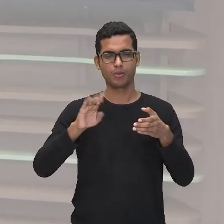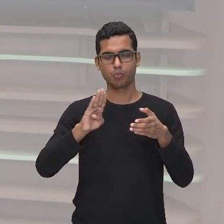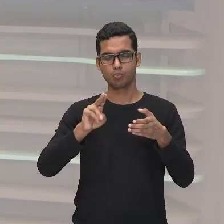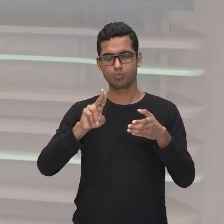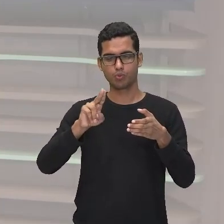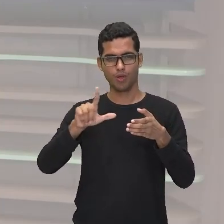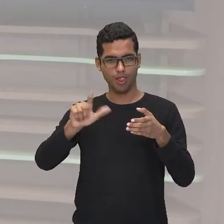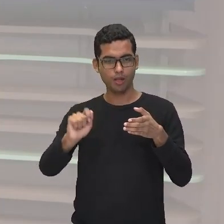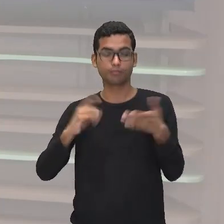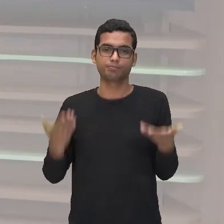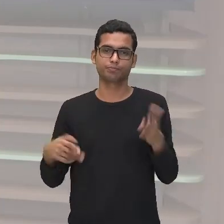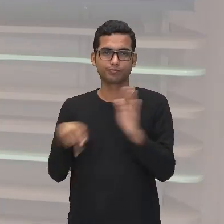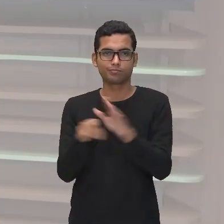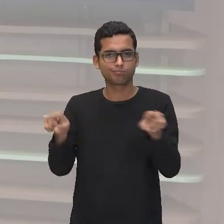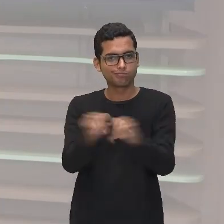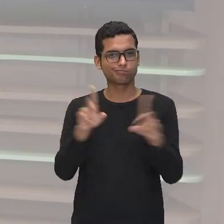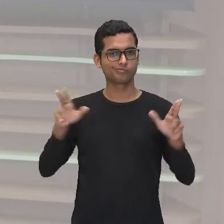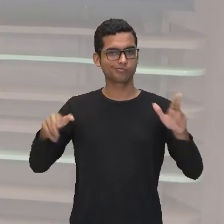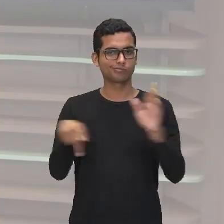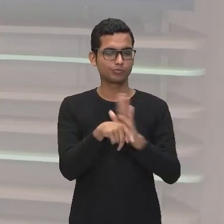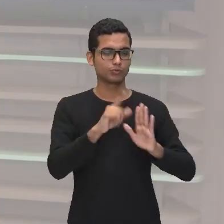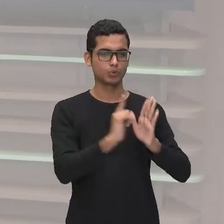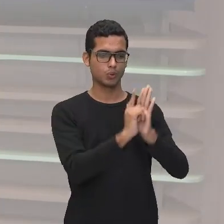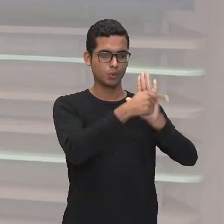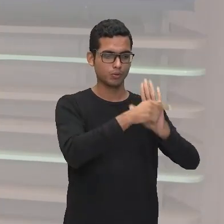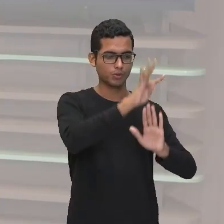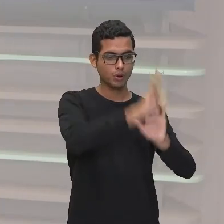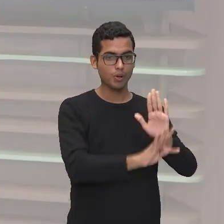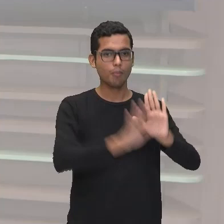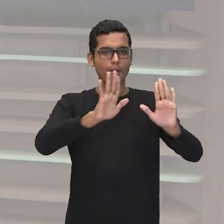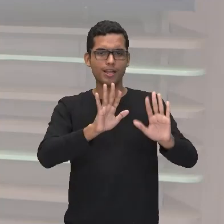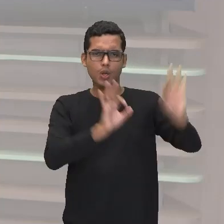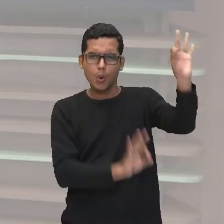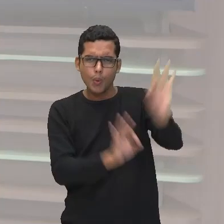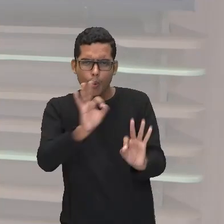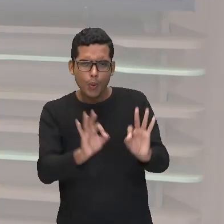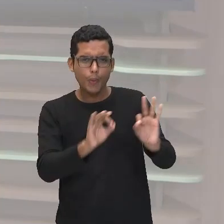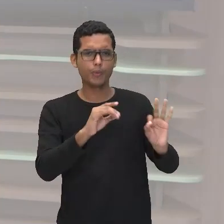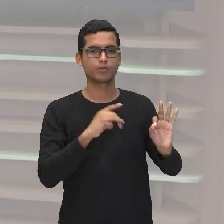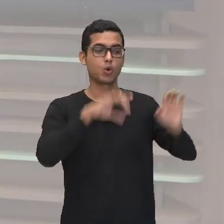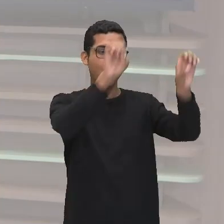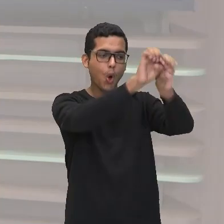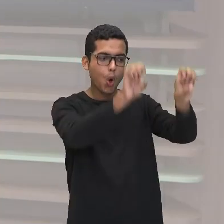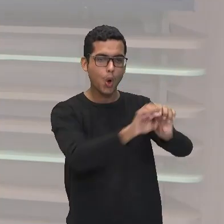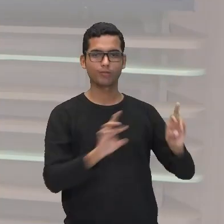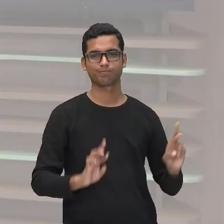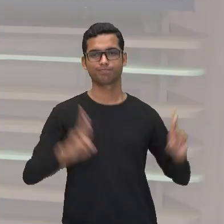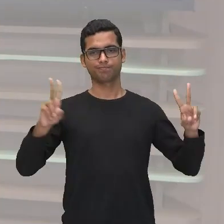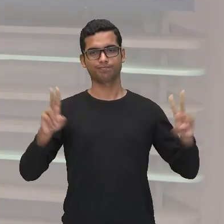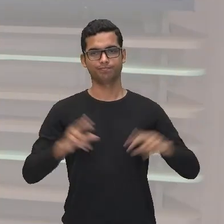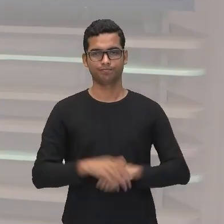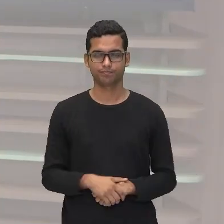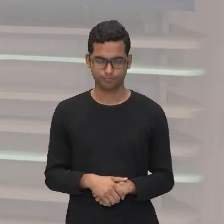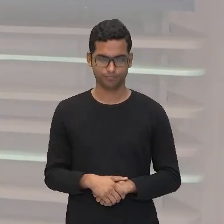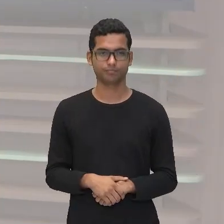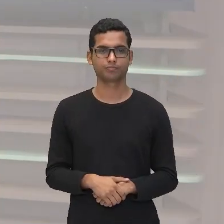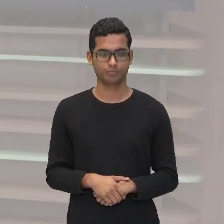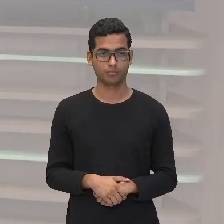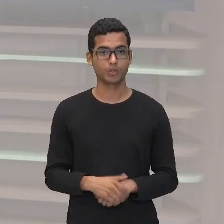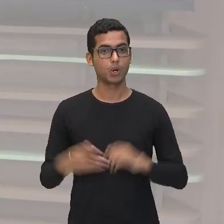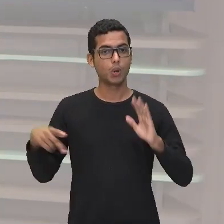Né? É um gênero textual, só que ele tem uma organização diferenciada. Por que é o poema? O poema ele tem